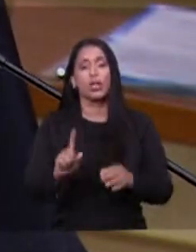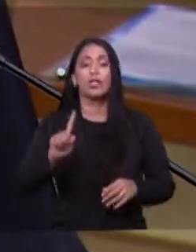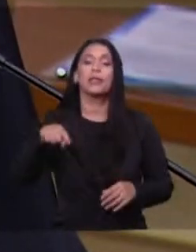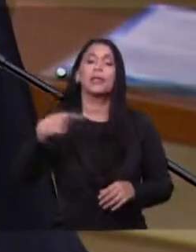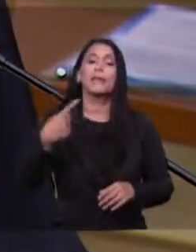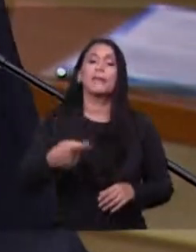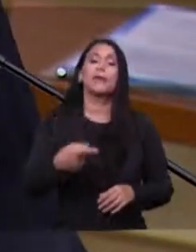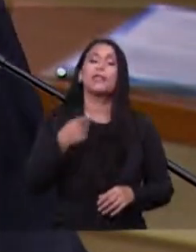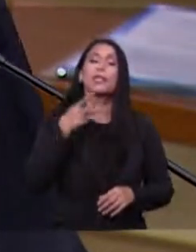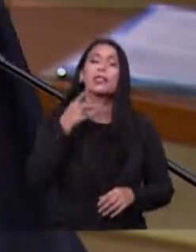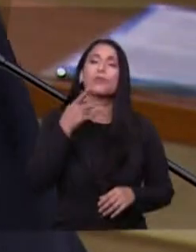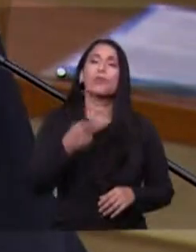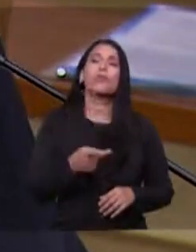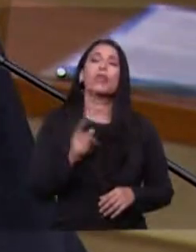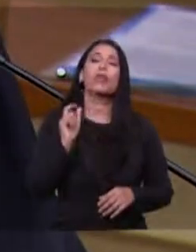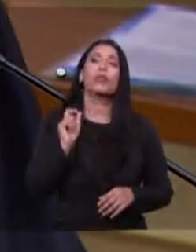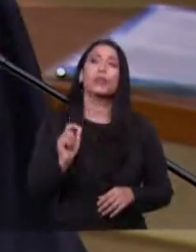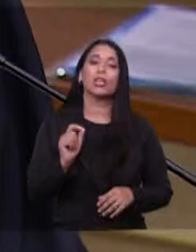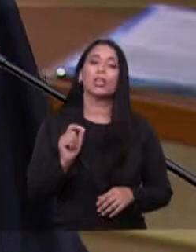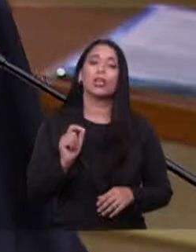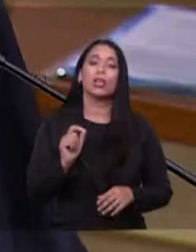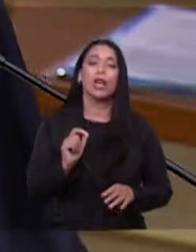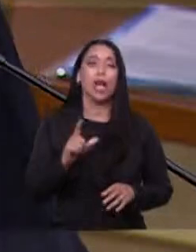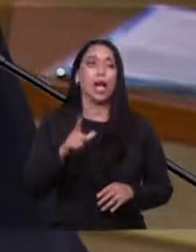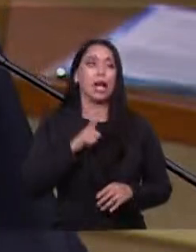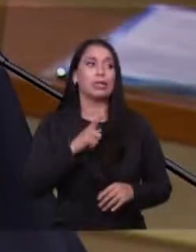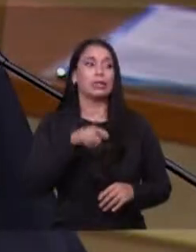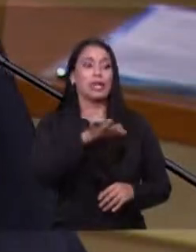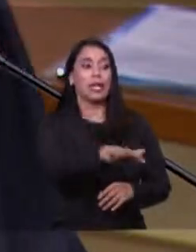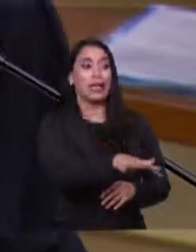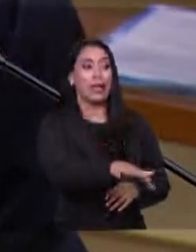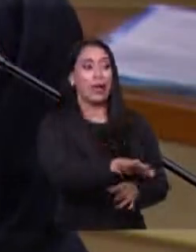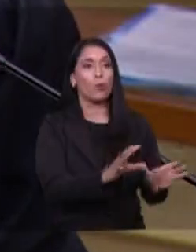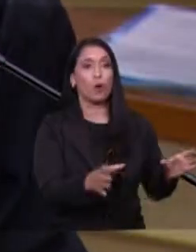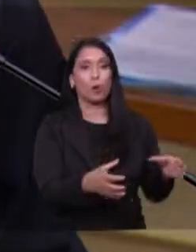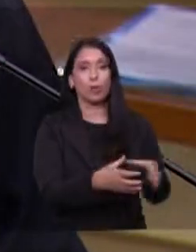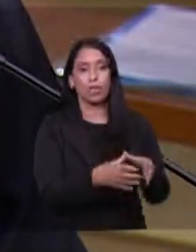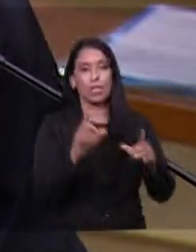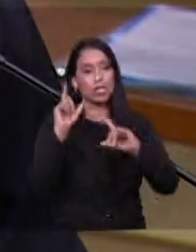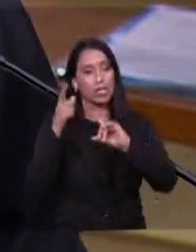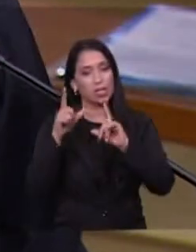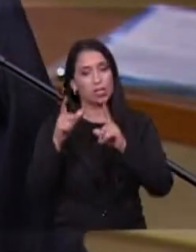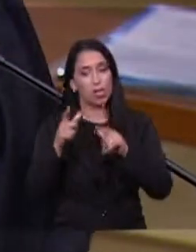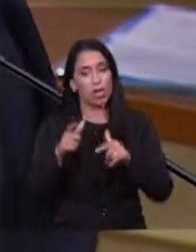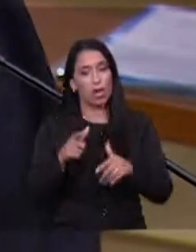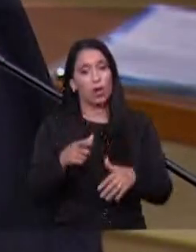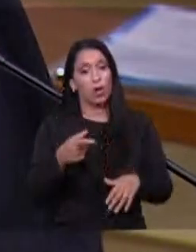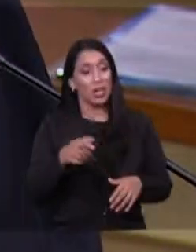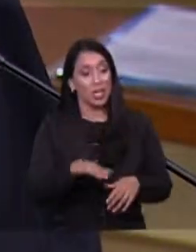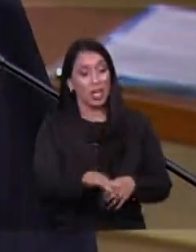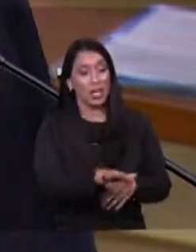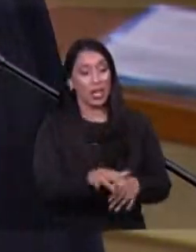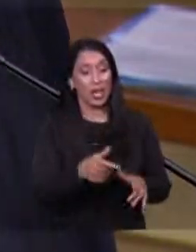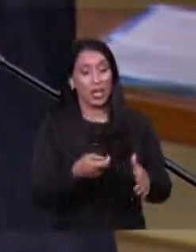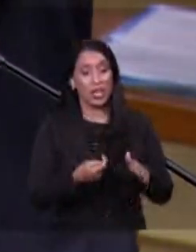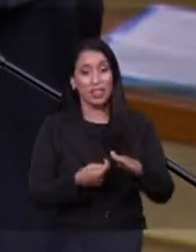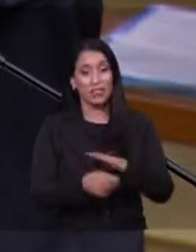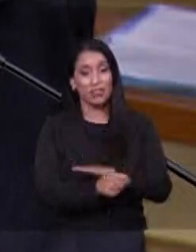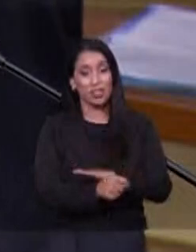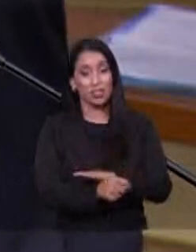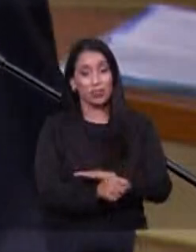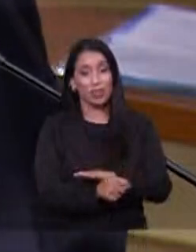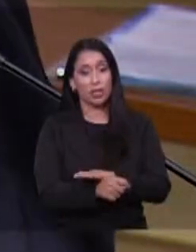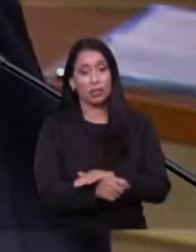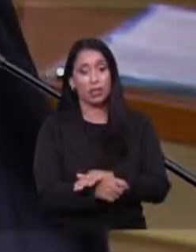alegação naquele tempo que há uma comodidade tradicional ou que aquela área destinada àquele investimento